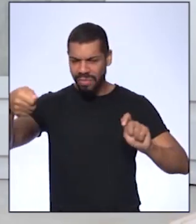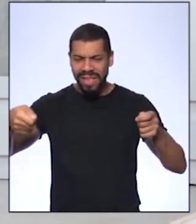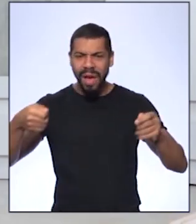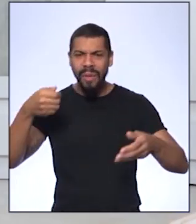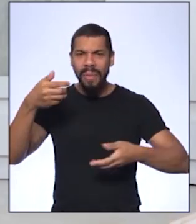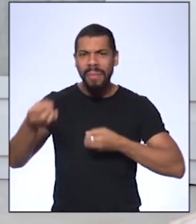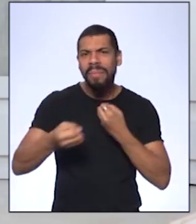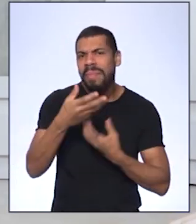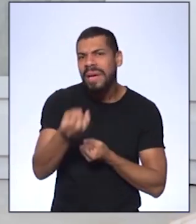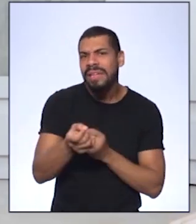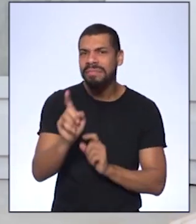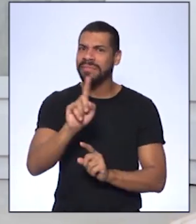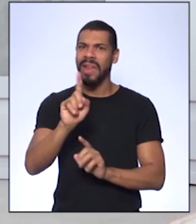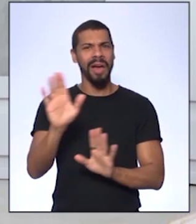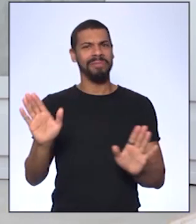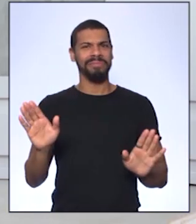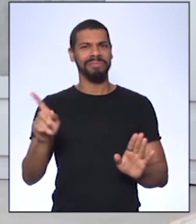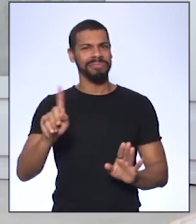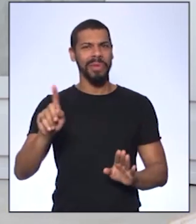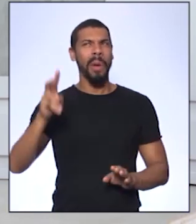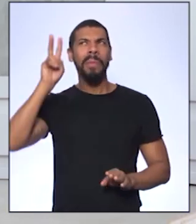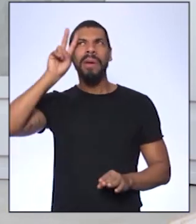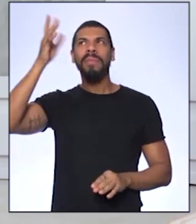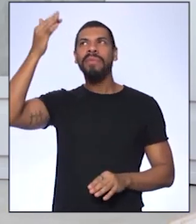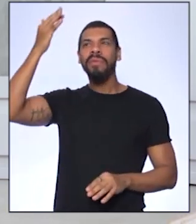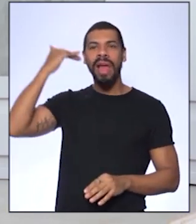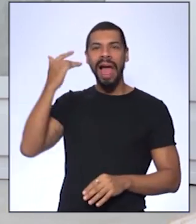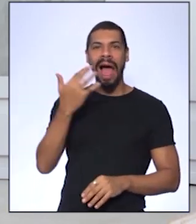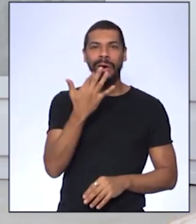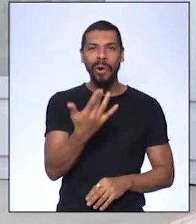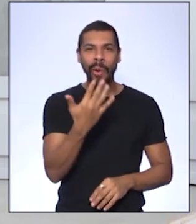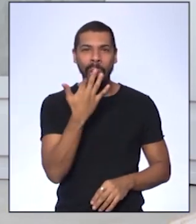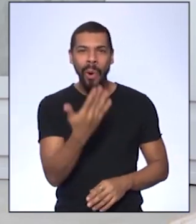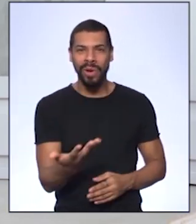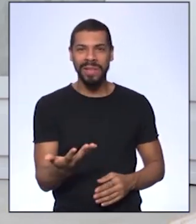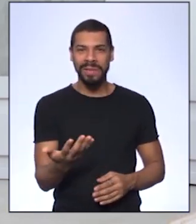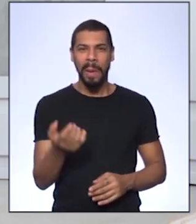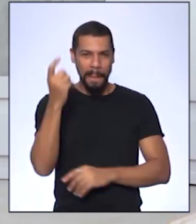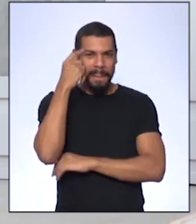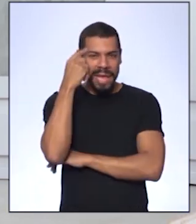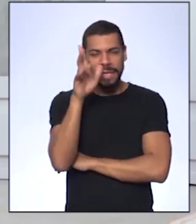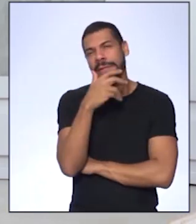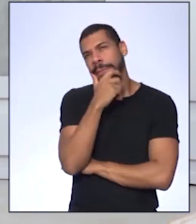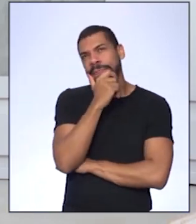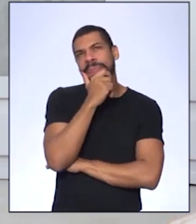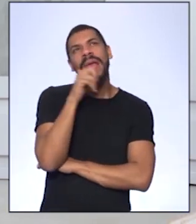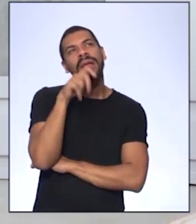mensagens? Não, se você puxar pela sua memória, as cores fazem isso. Pensa um pouco no